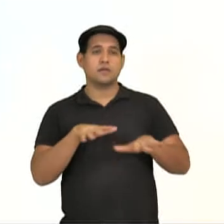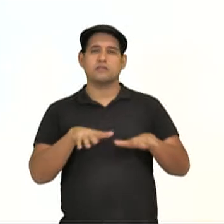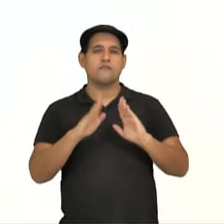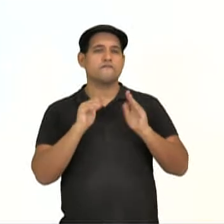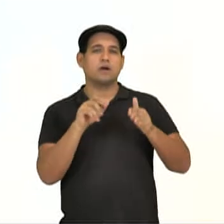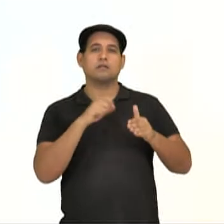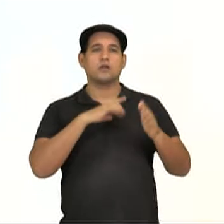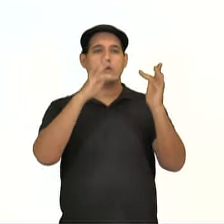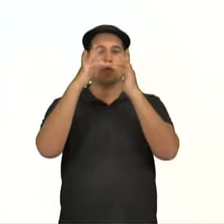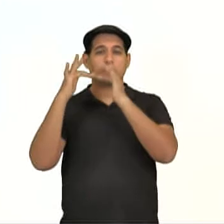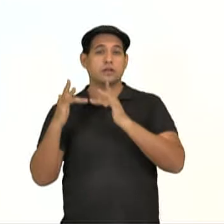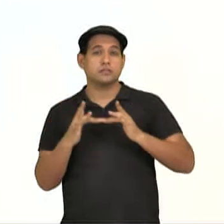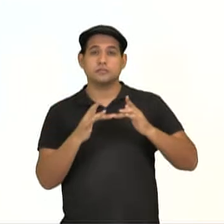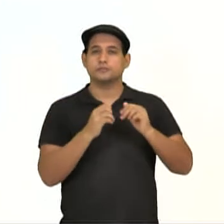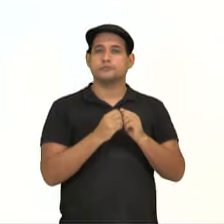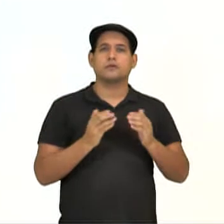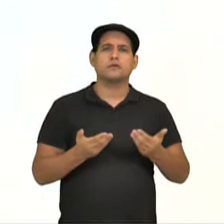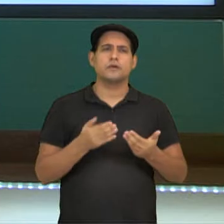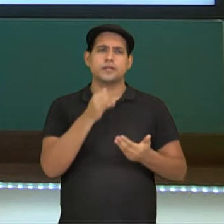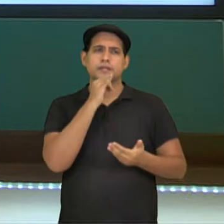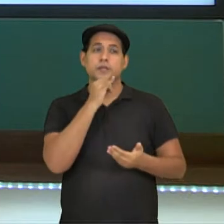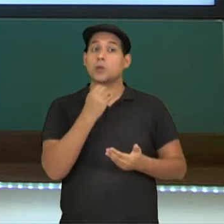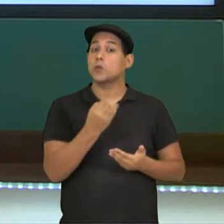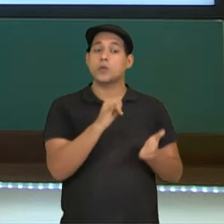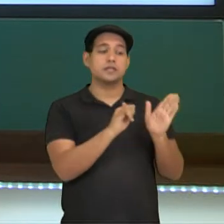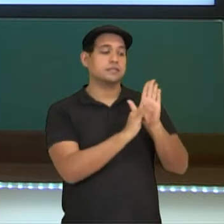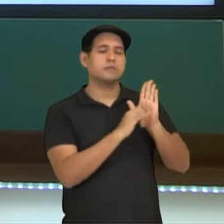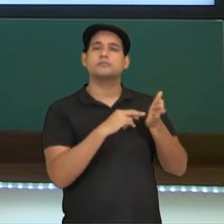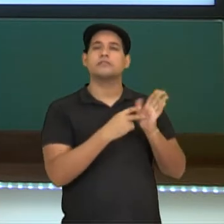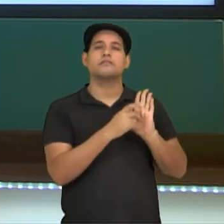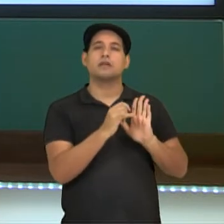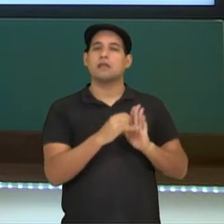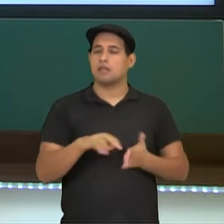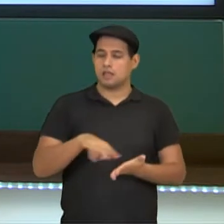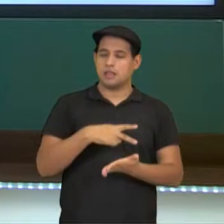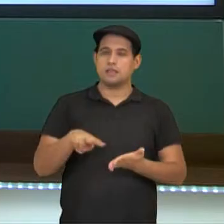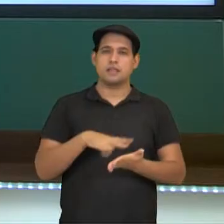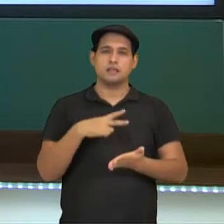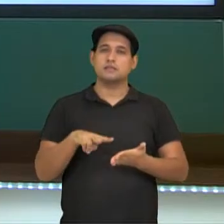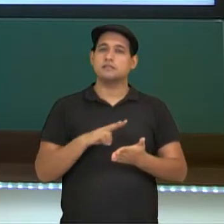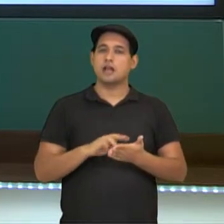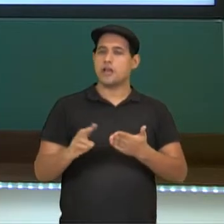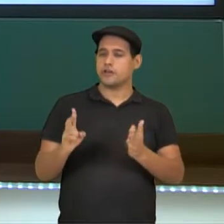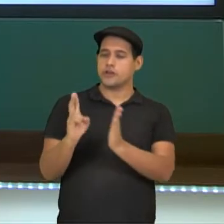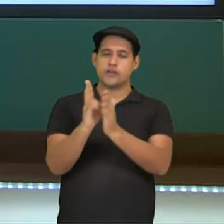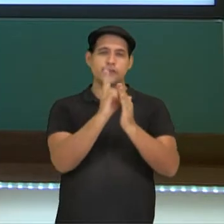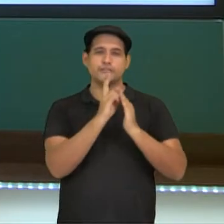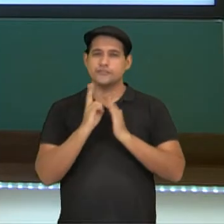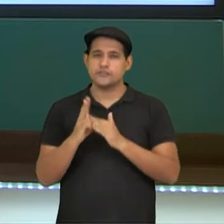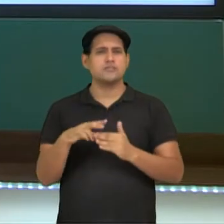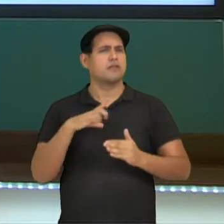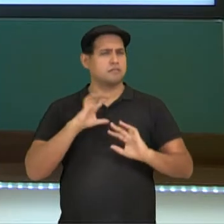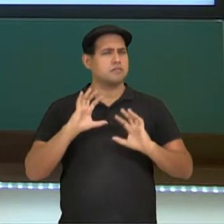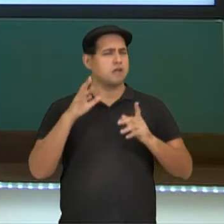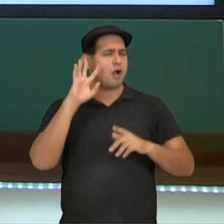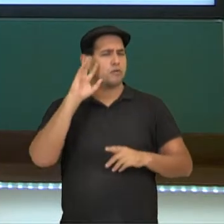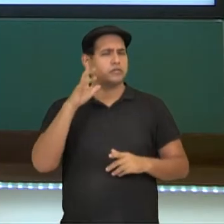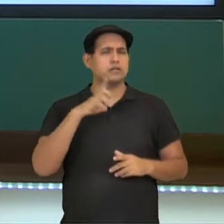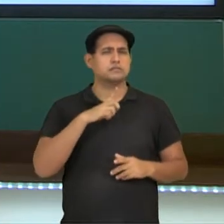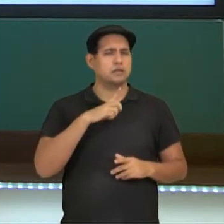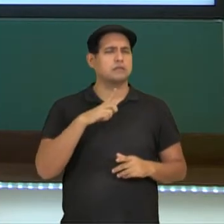visam conexão com o presente. Um bom exemplo são algumas danças indígenas. Nós temos danças circulares